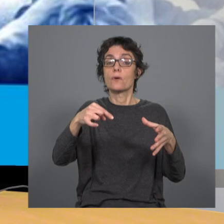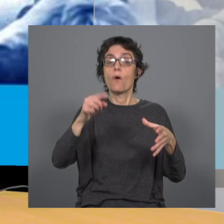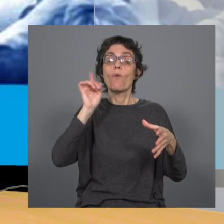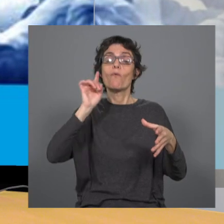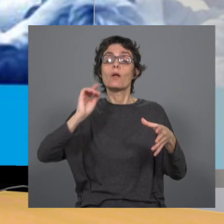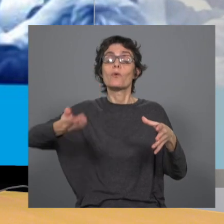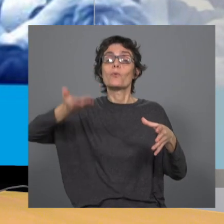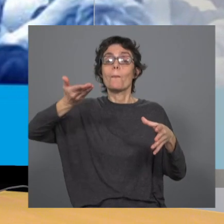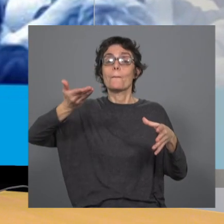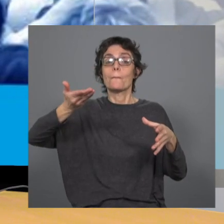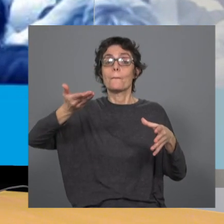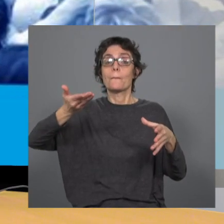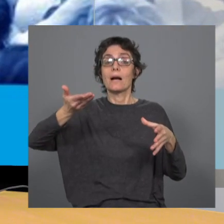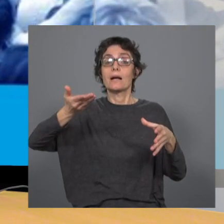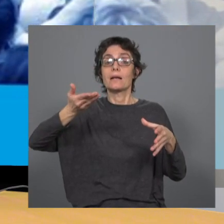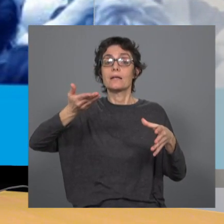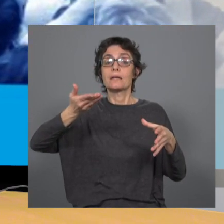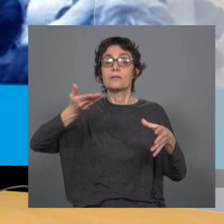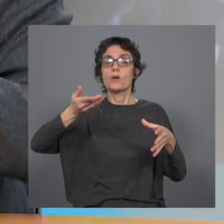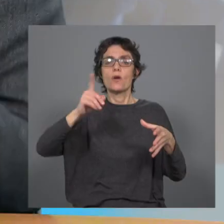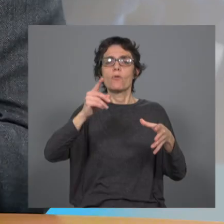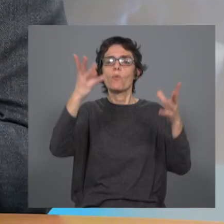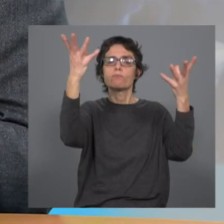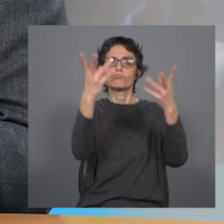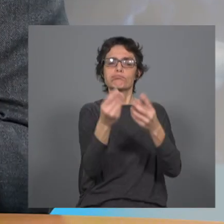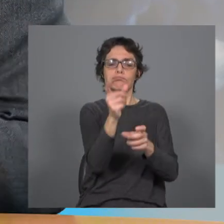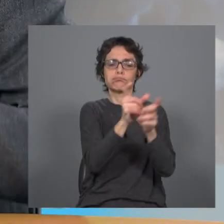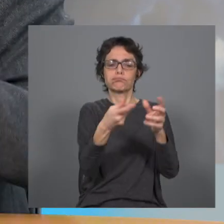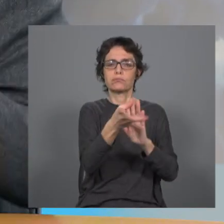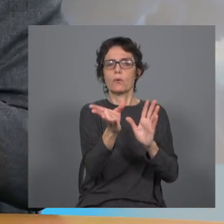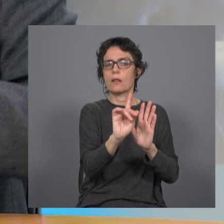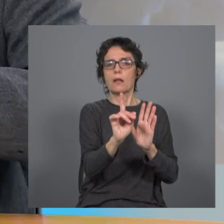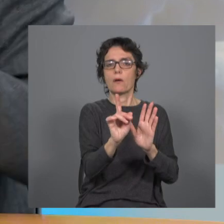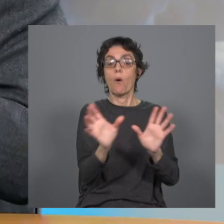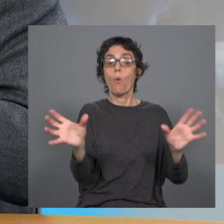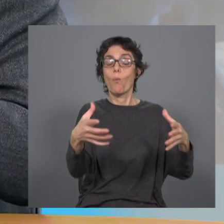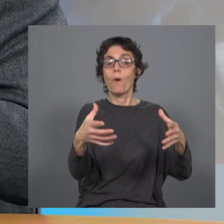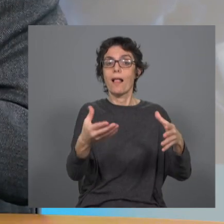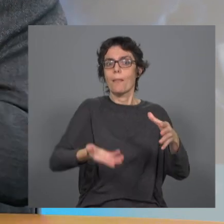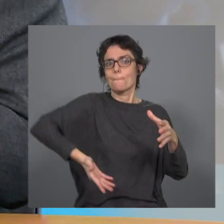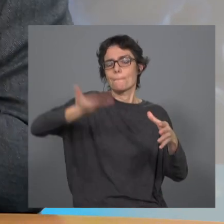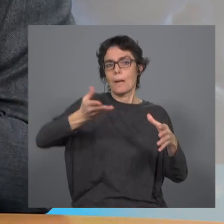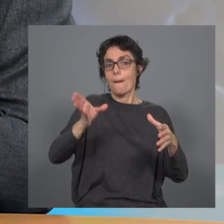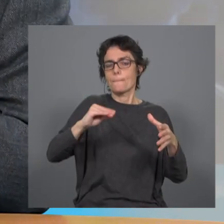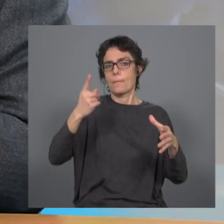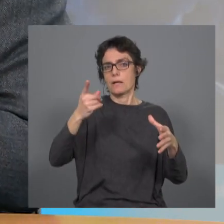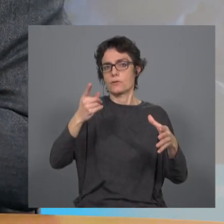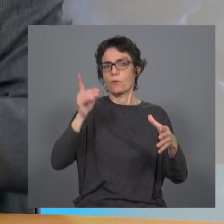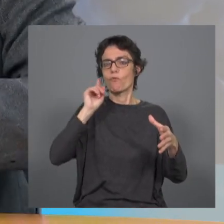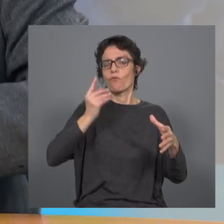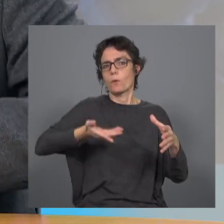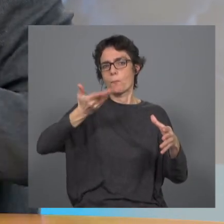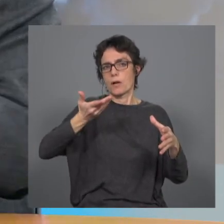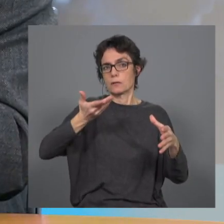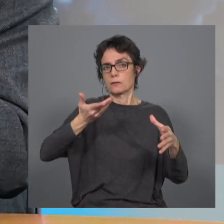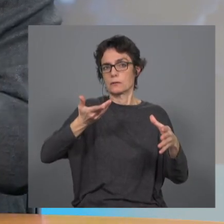individuais dos seus membros. E alguma coisa disso também está expresso numa espécie de sabedoria do rito, quando ele coloca a comunidade cristã, não apenas o somatório dos seus indivíduos,